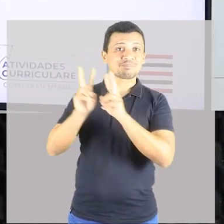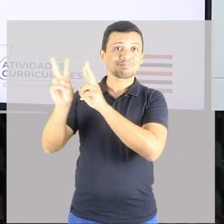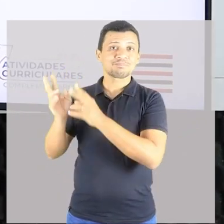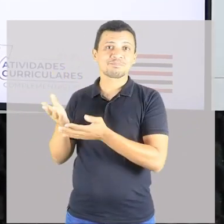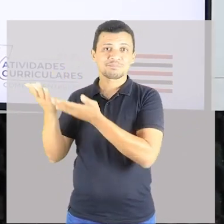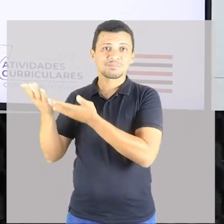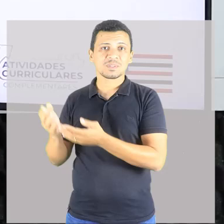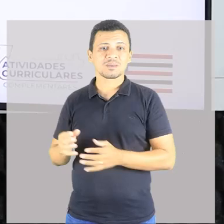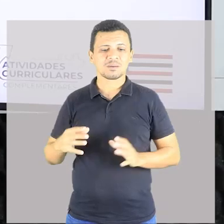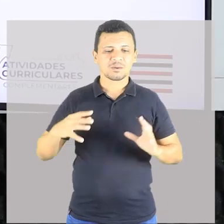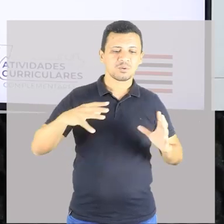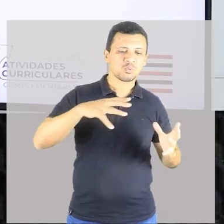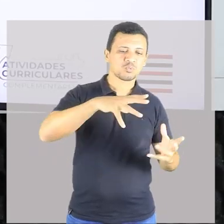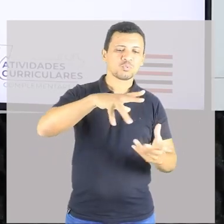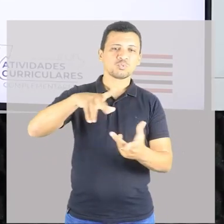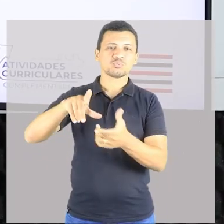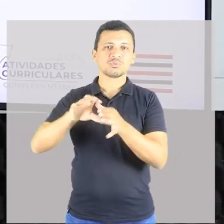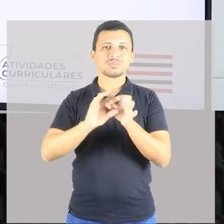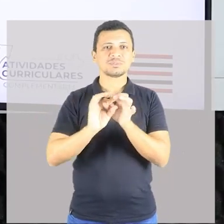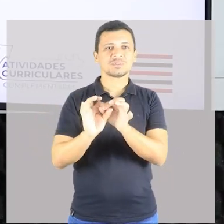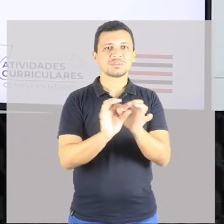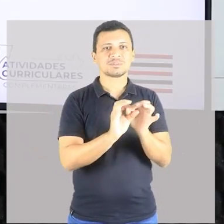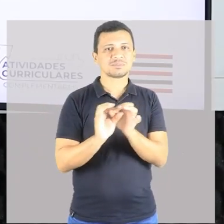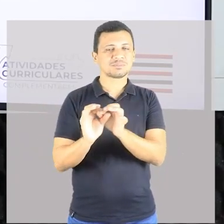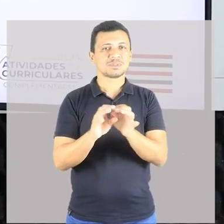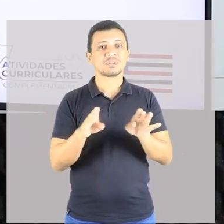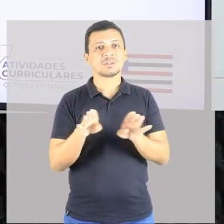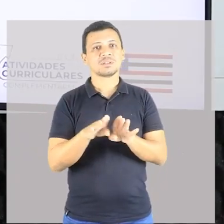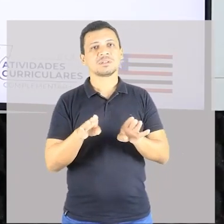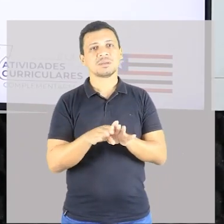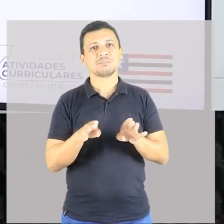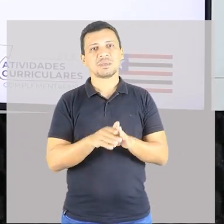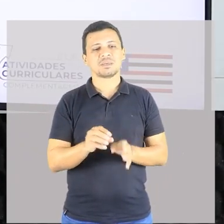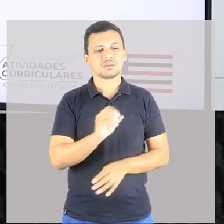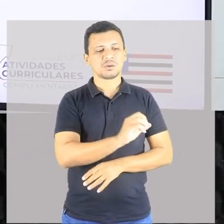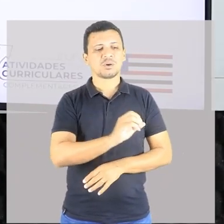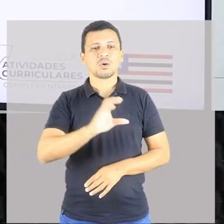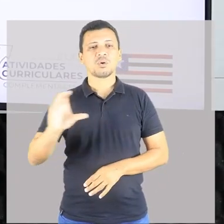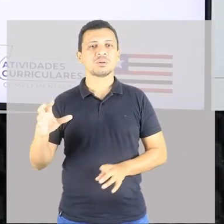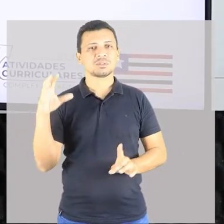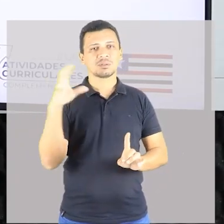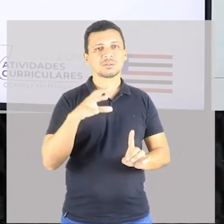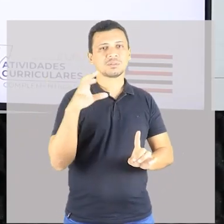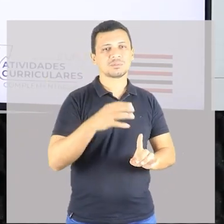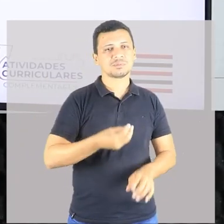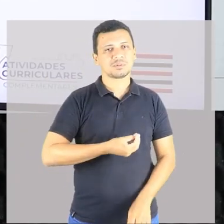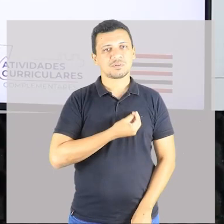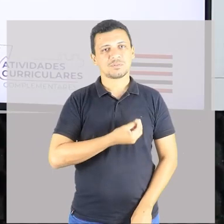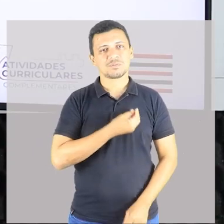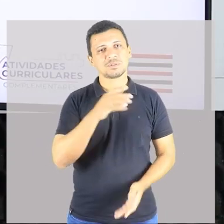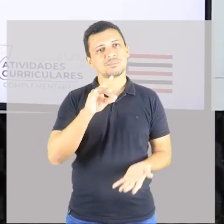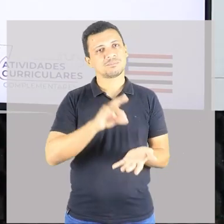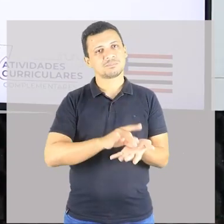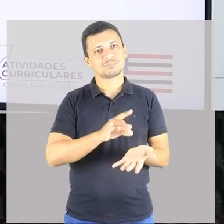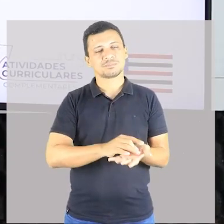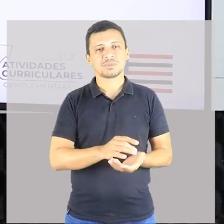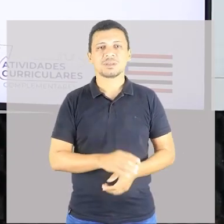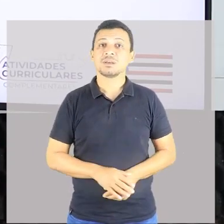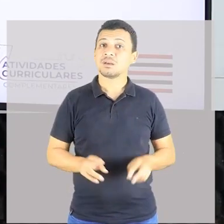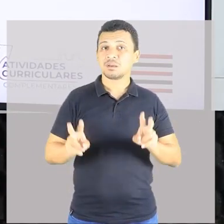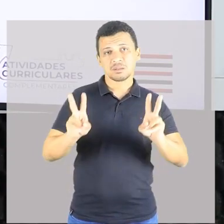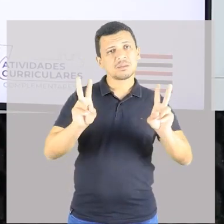de globalização e a ocidentalização, né? A influência desse processo na nossa realidade, tá? Essa é uma temática